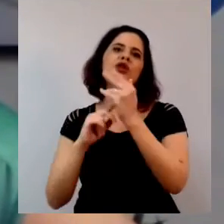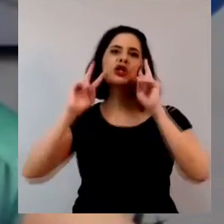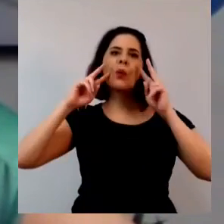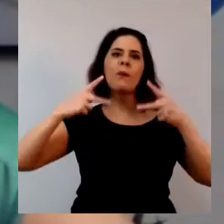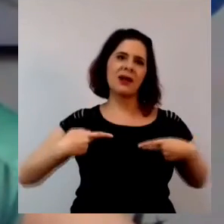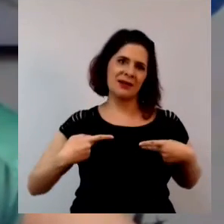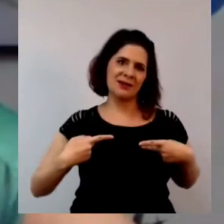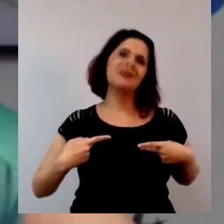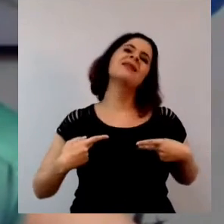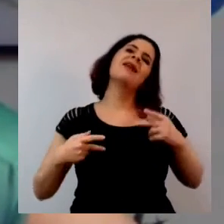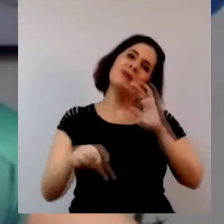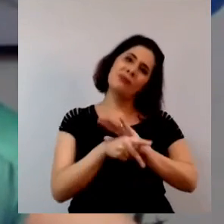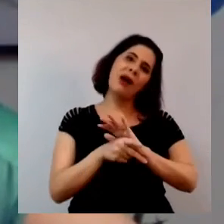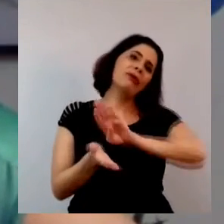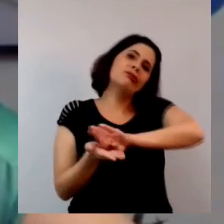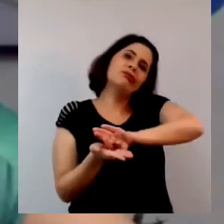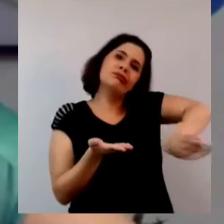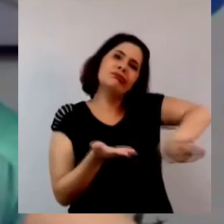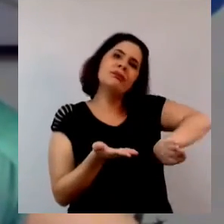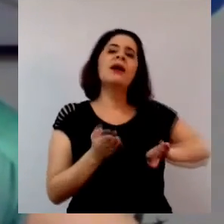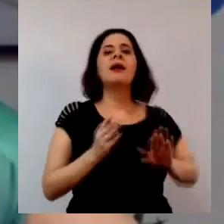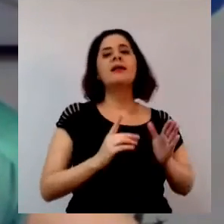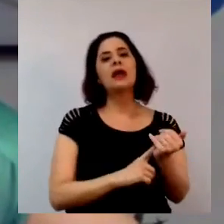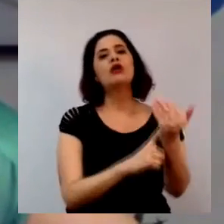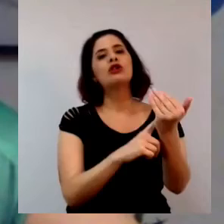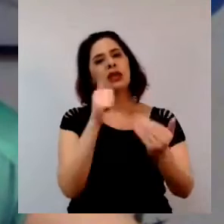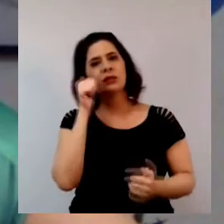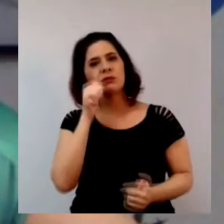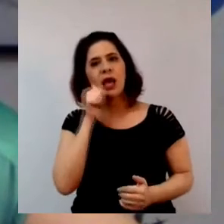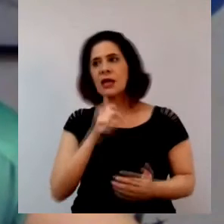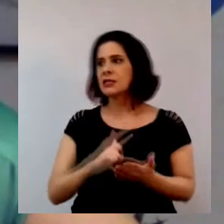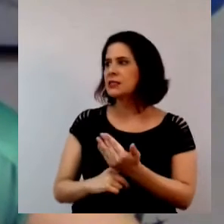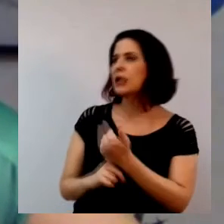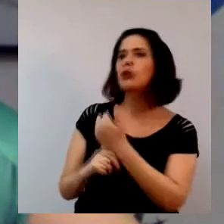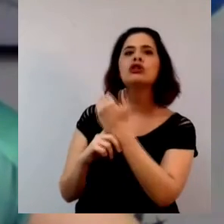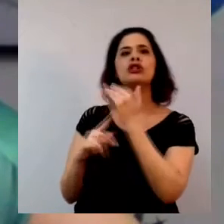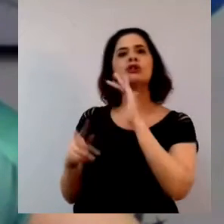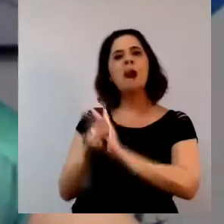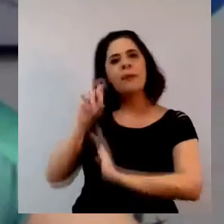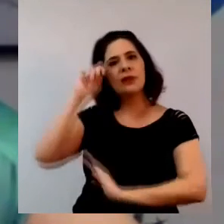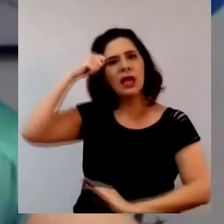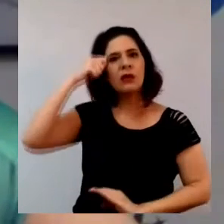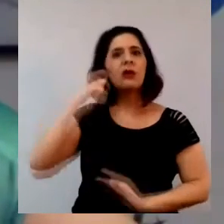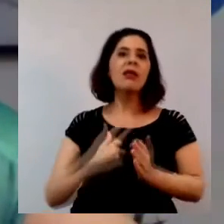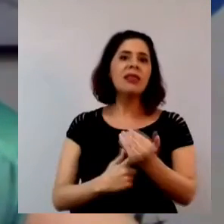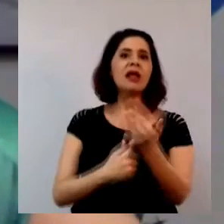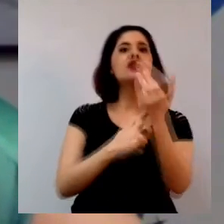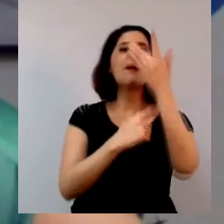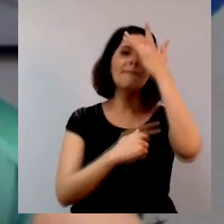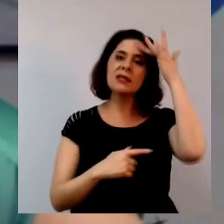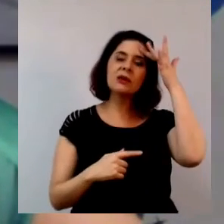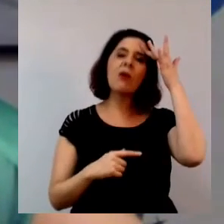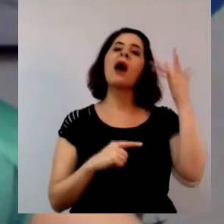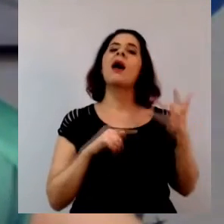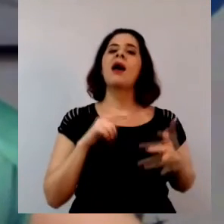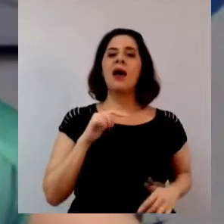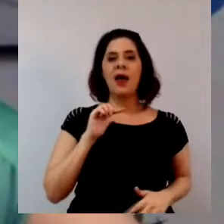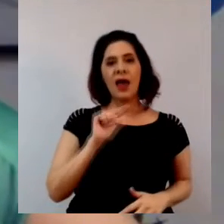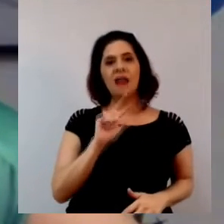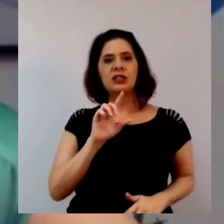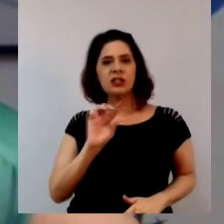são tecnologias dos negros, que são tecnologias das pessoas LGBTQIA+, das PCD,